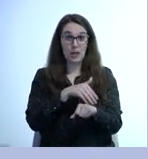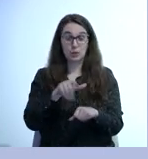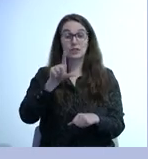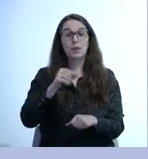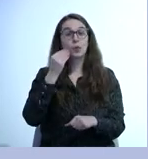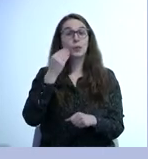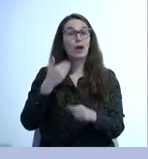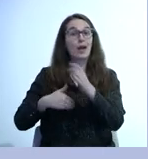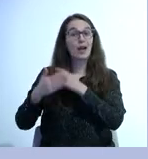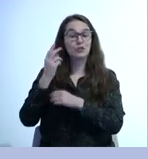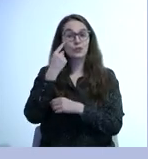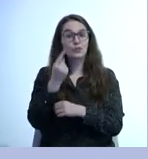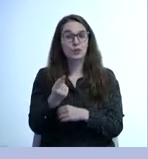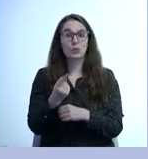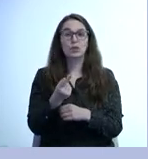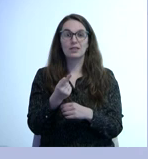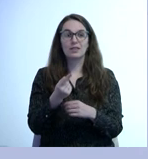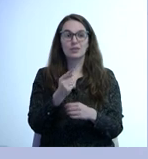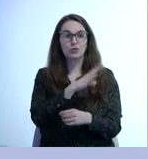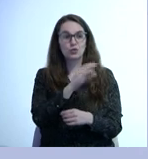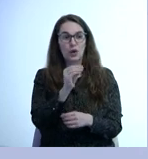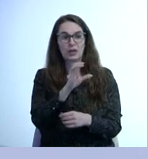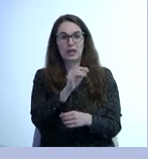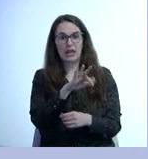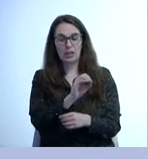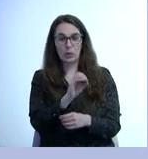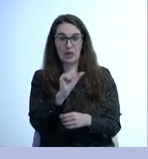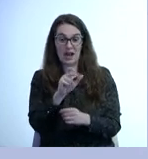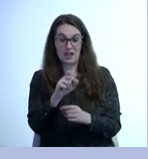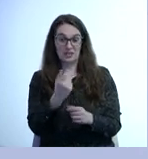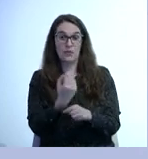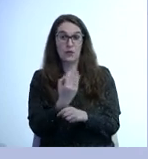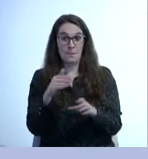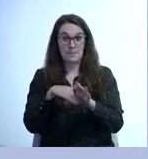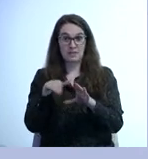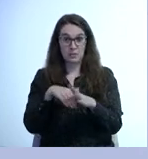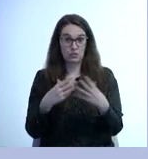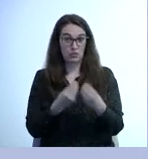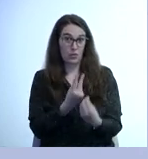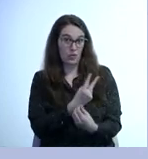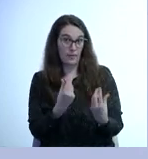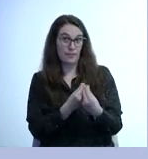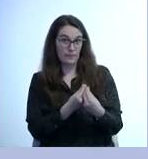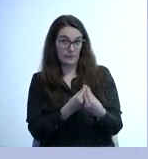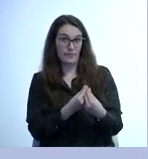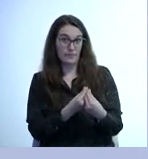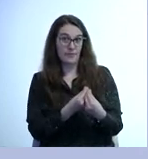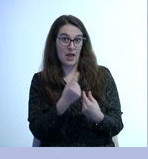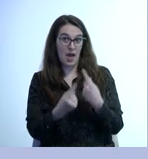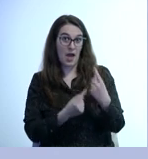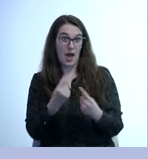que viu o aparecimento do João Luís Carrilho da Graça, que participou consigo também e que partilharam inclusivamente uma